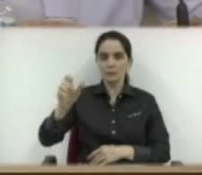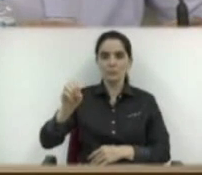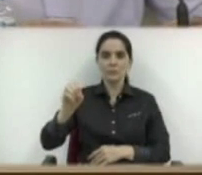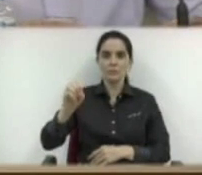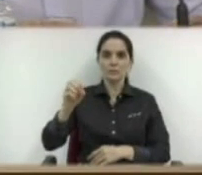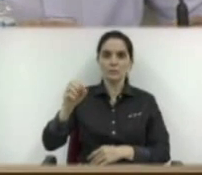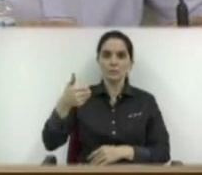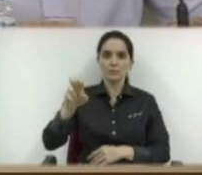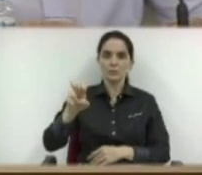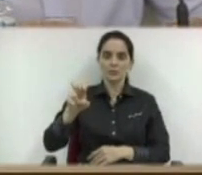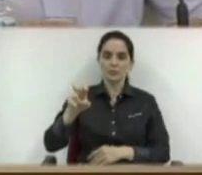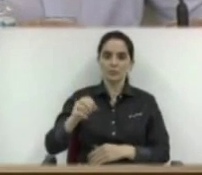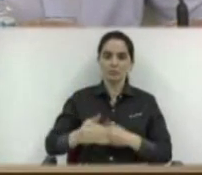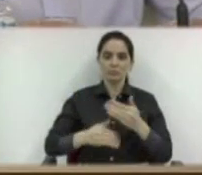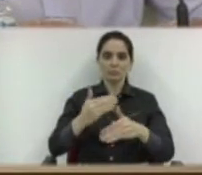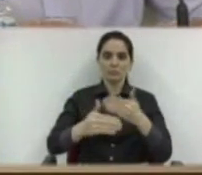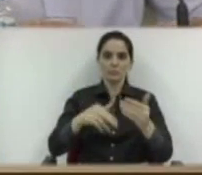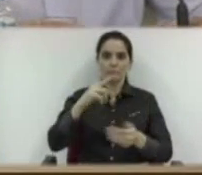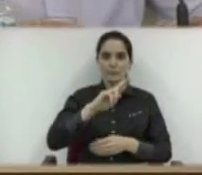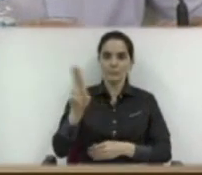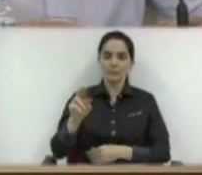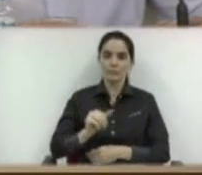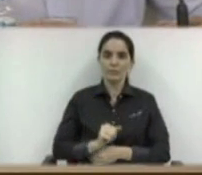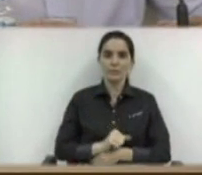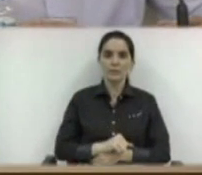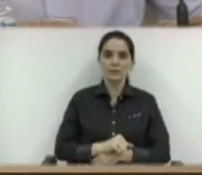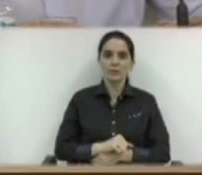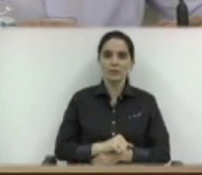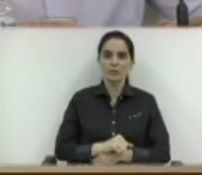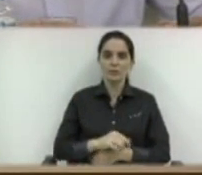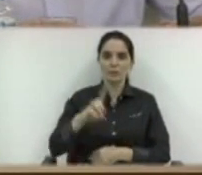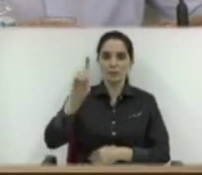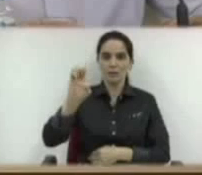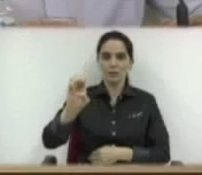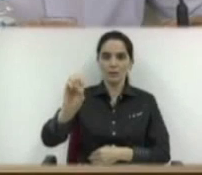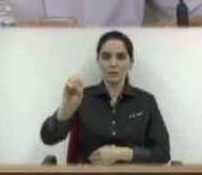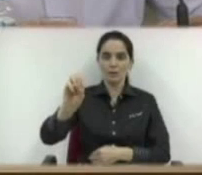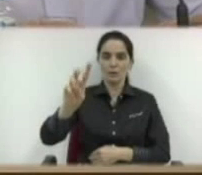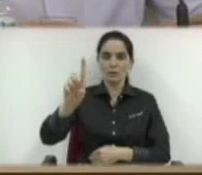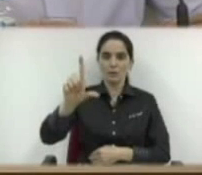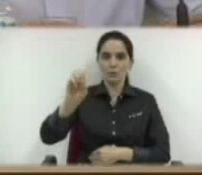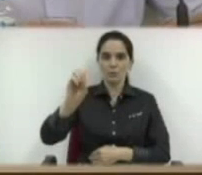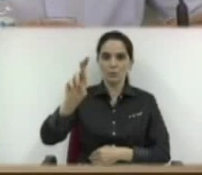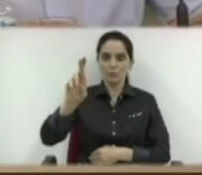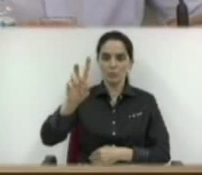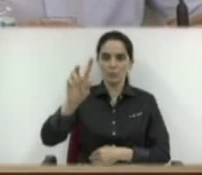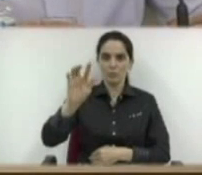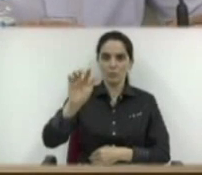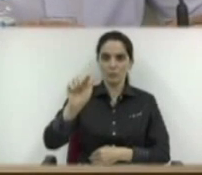255/2015. Perpetua o nome da senhora Deunor